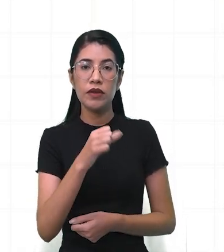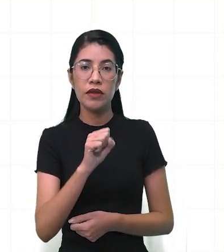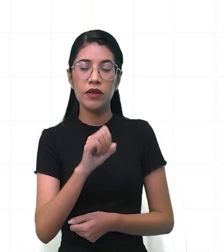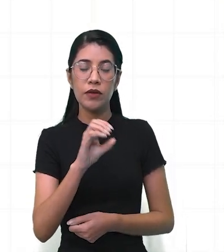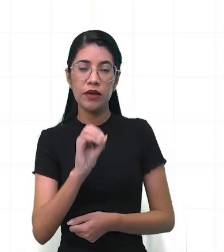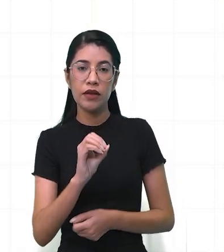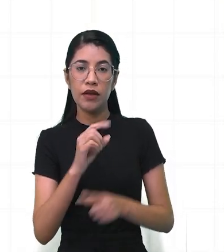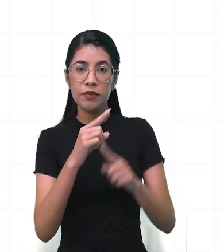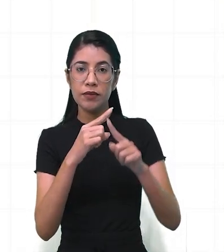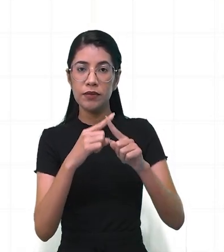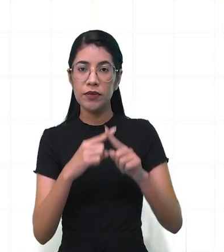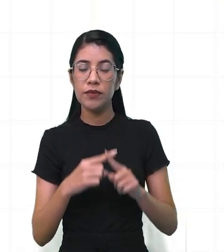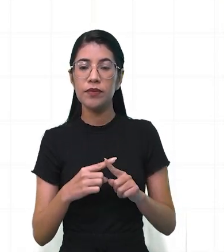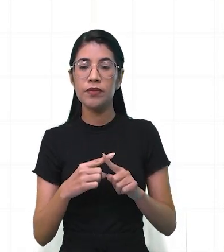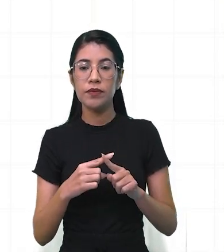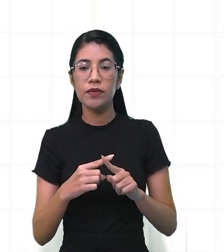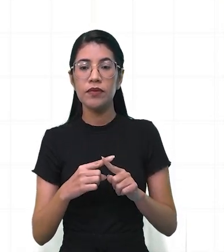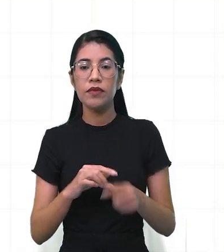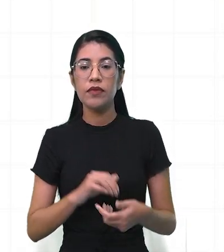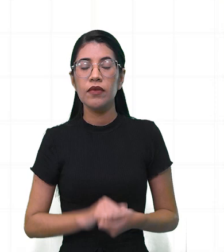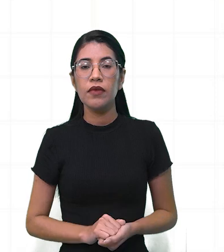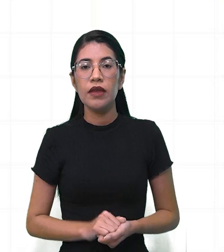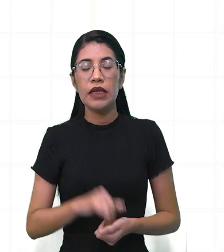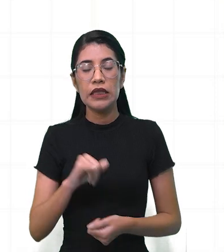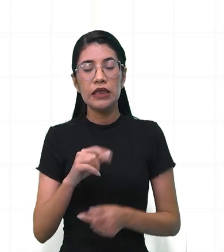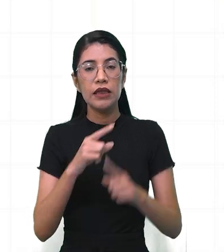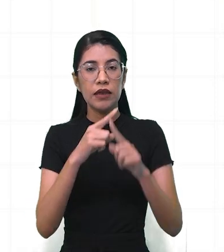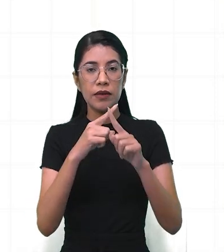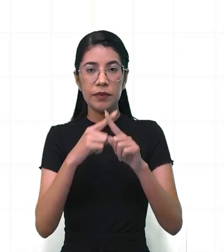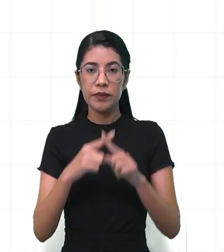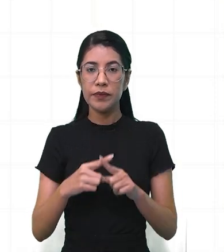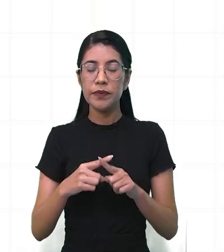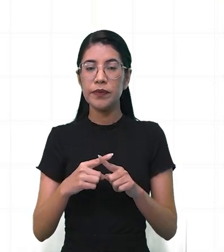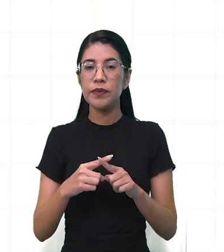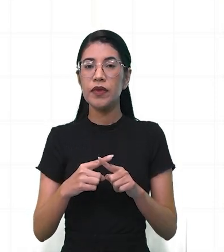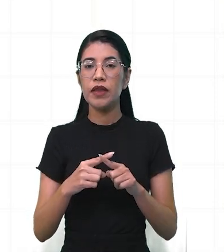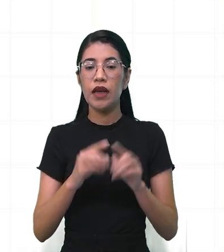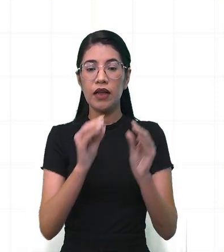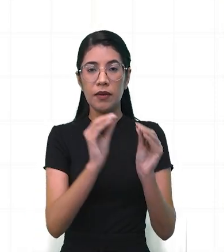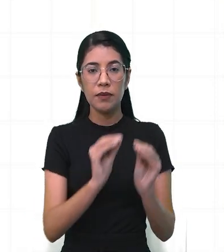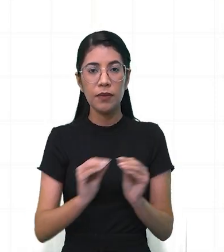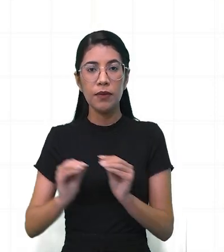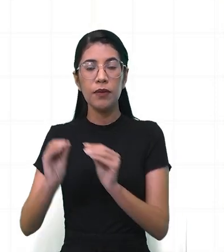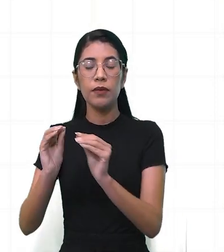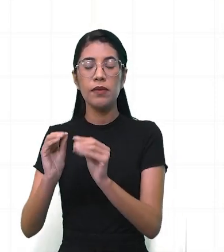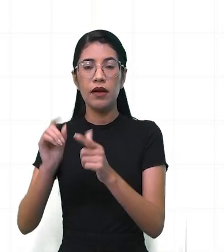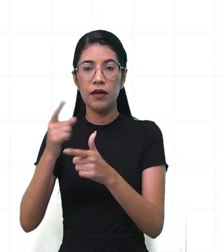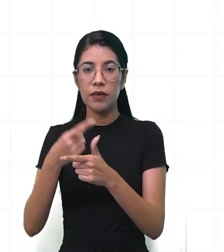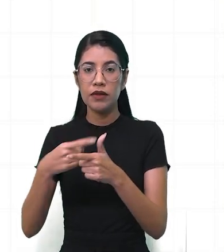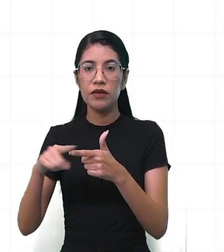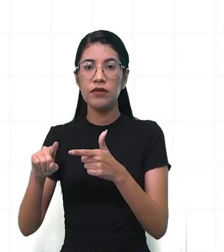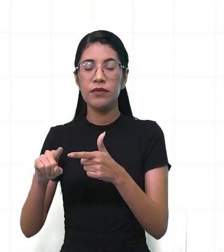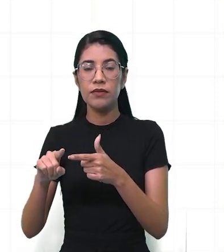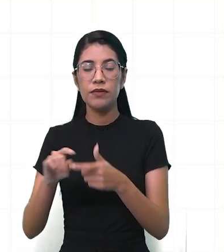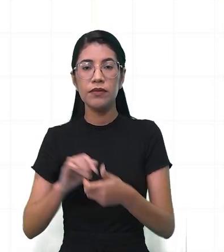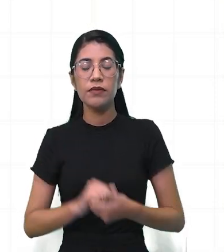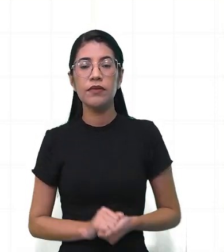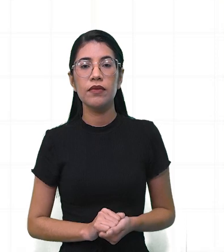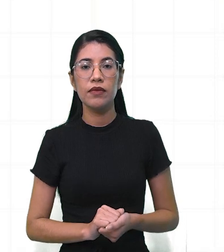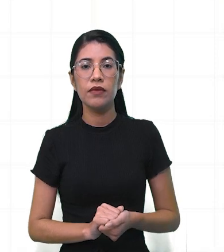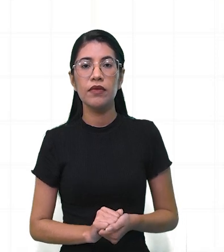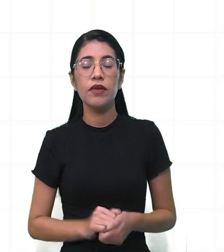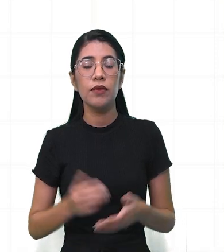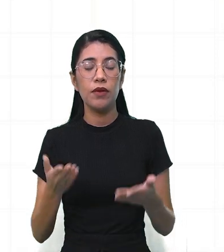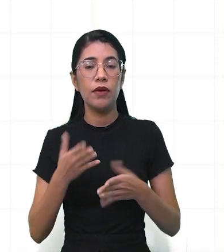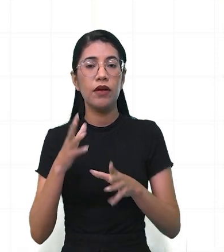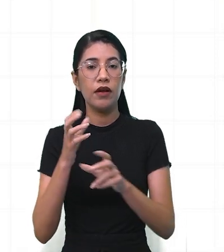está multiplicando. Se ele está multiplicando, ele vem para cá o quê? Dividindo, certo? E é isso que